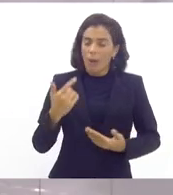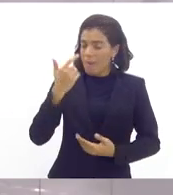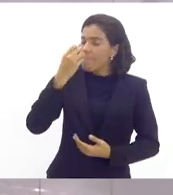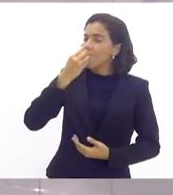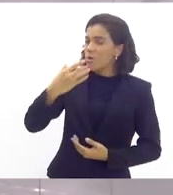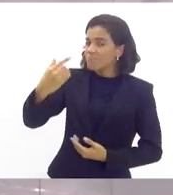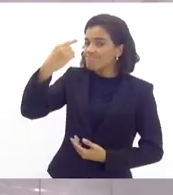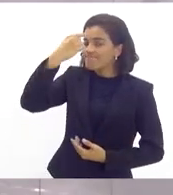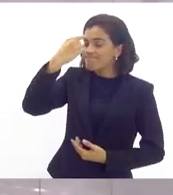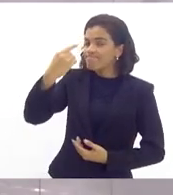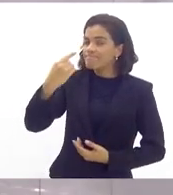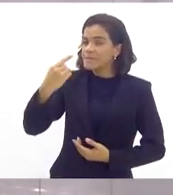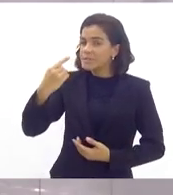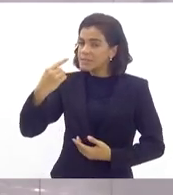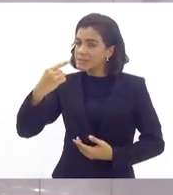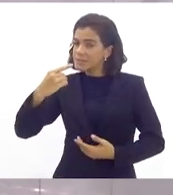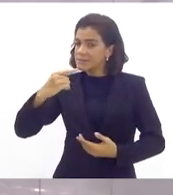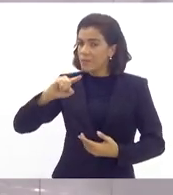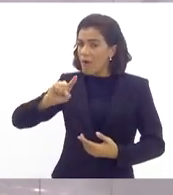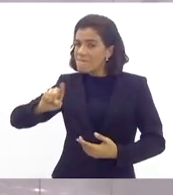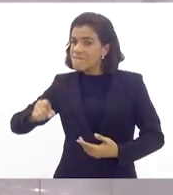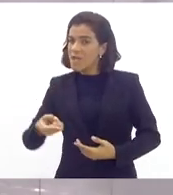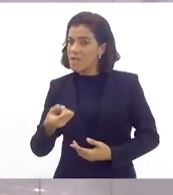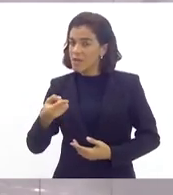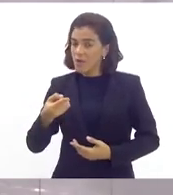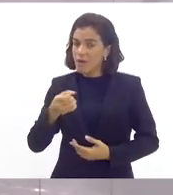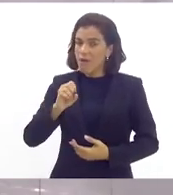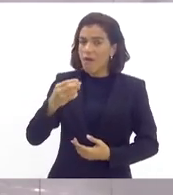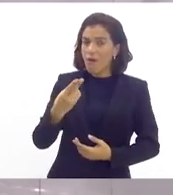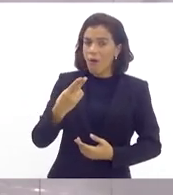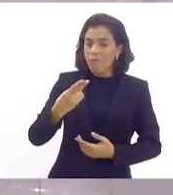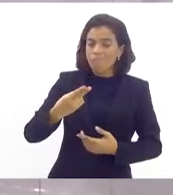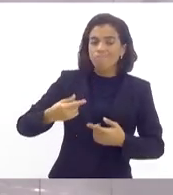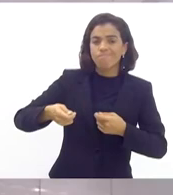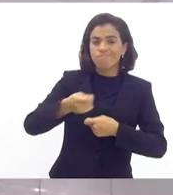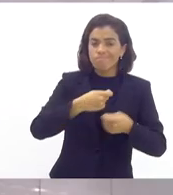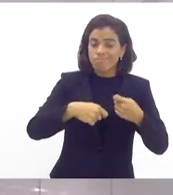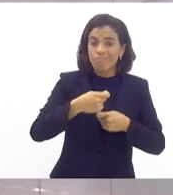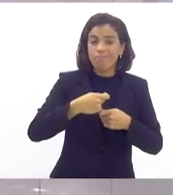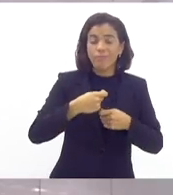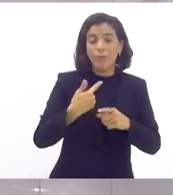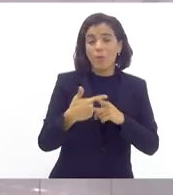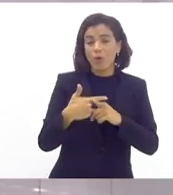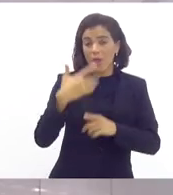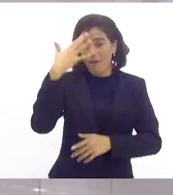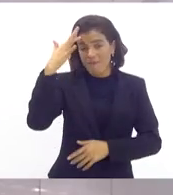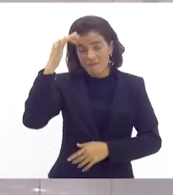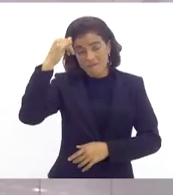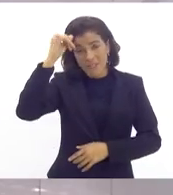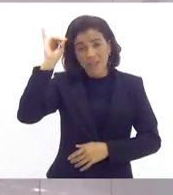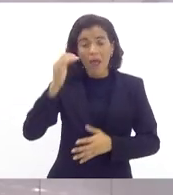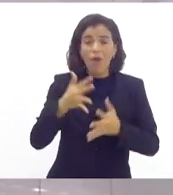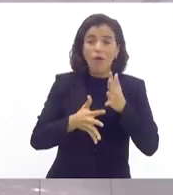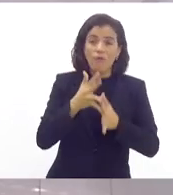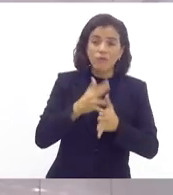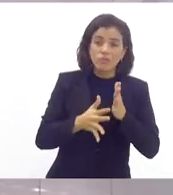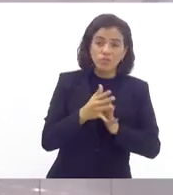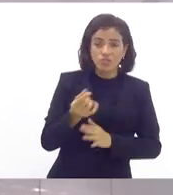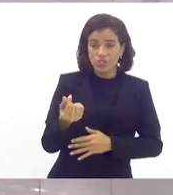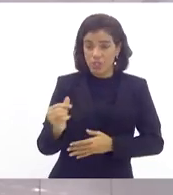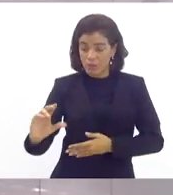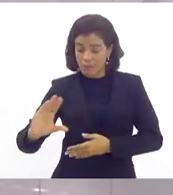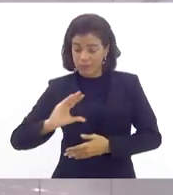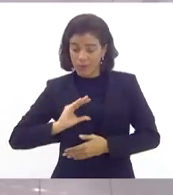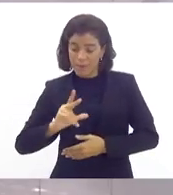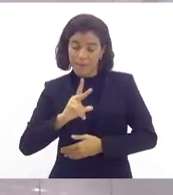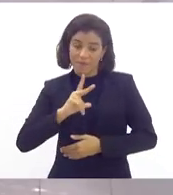em uma vírgula, exceto organizações sem fins lucrativos, para a gente não confundir empresas que geram benefício privado com